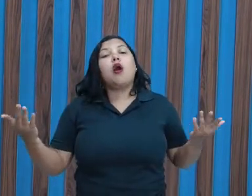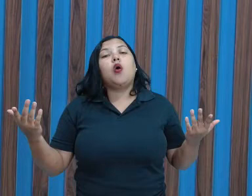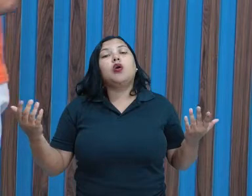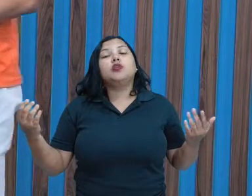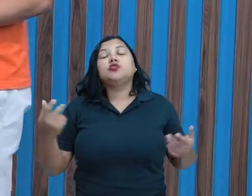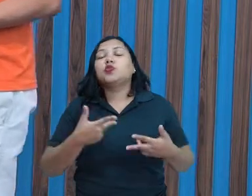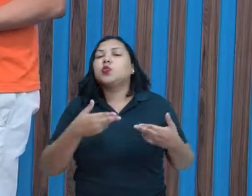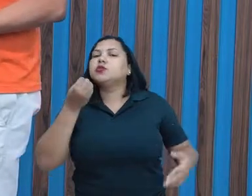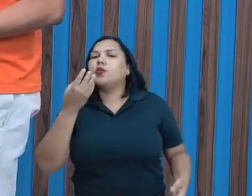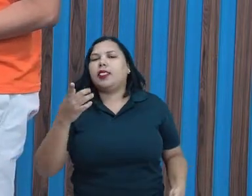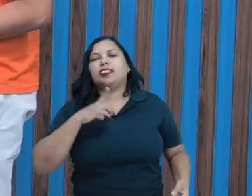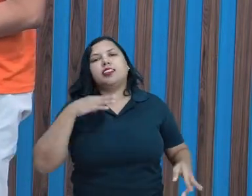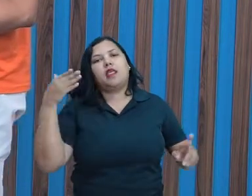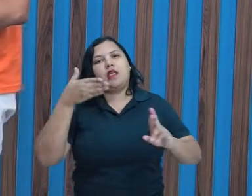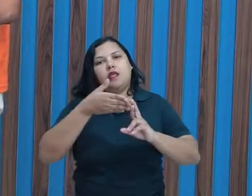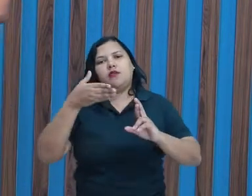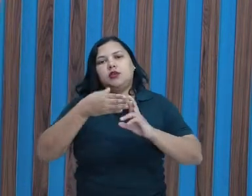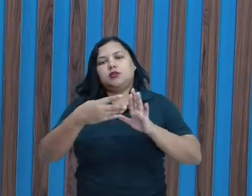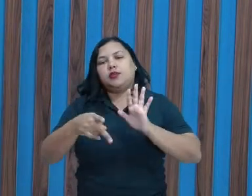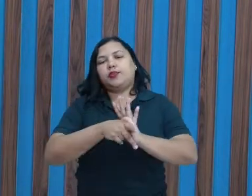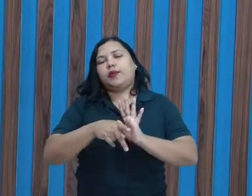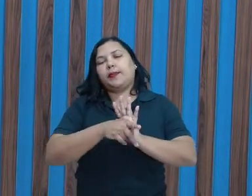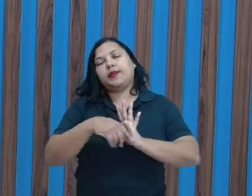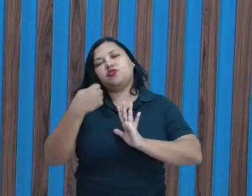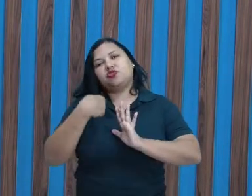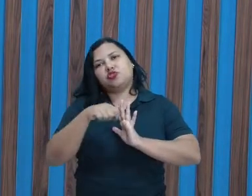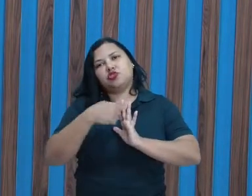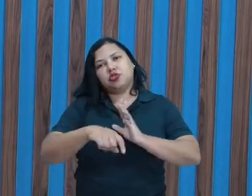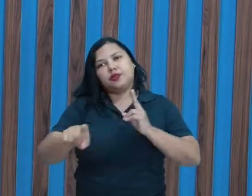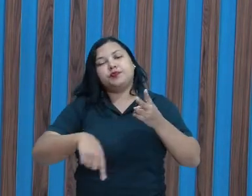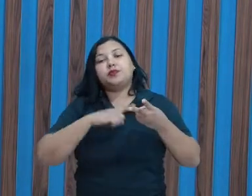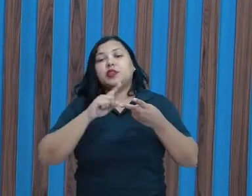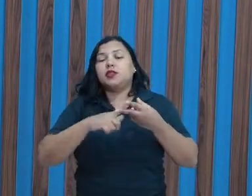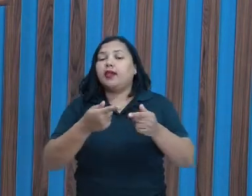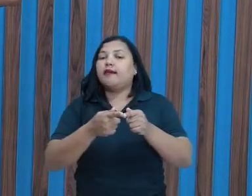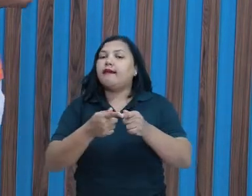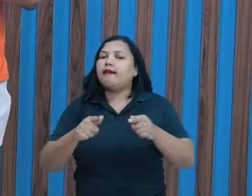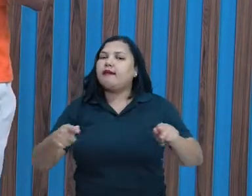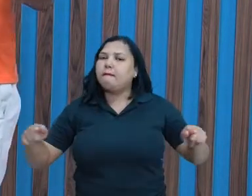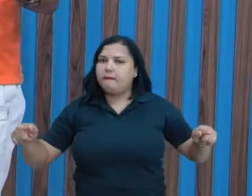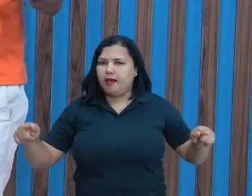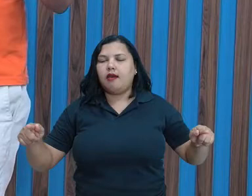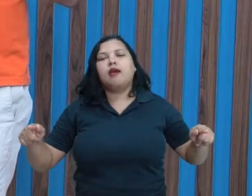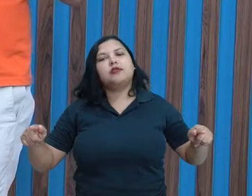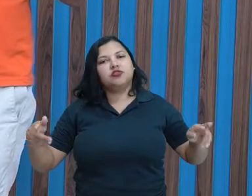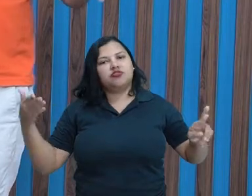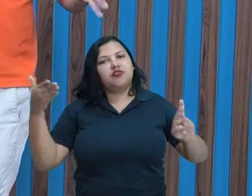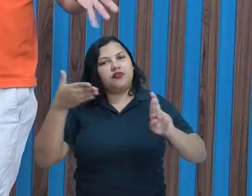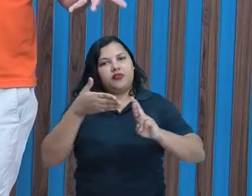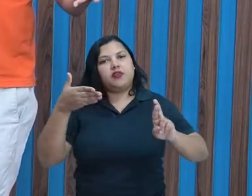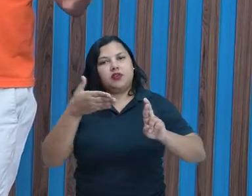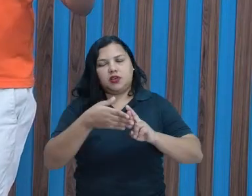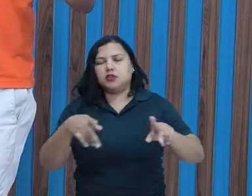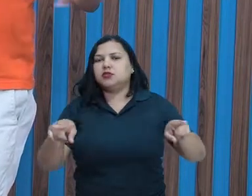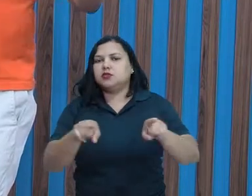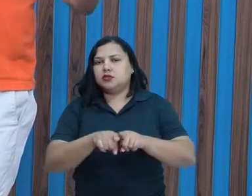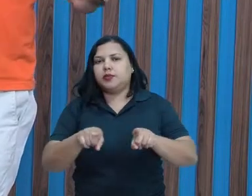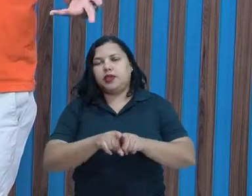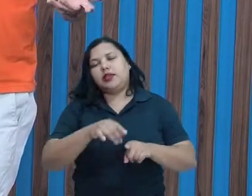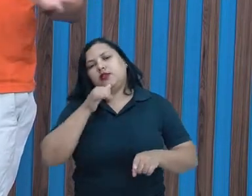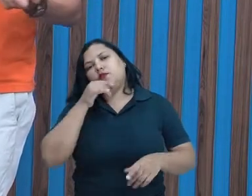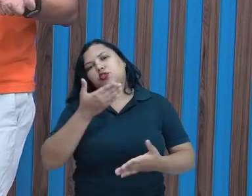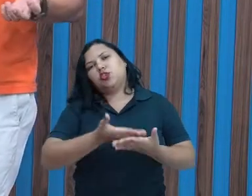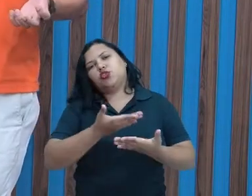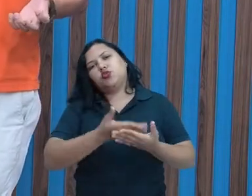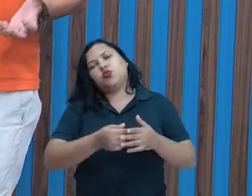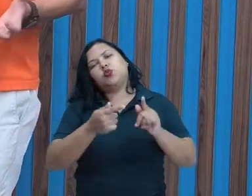references, você tem referências de escrita, grammar references, ou seja, você junta uma coisa com a outra, você estudou gramática no curso, na escola,